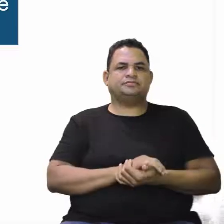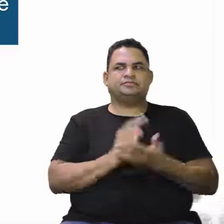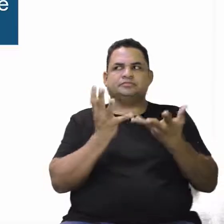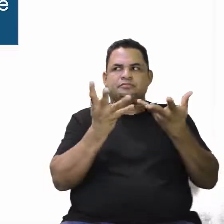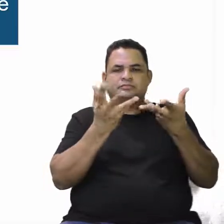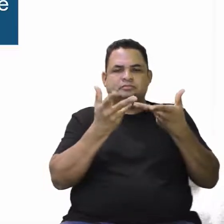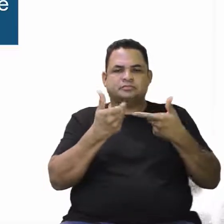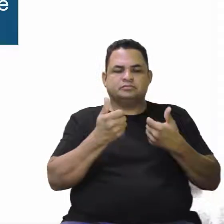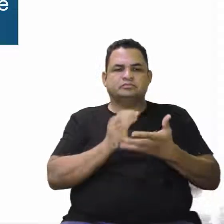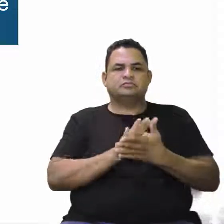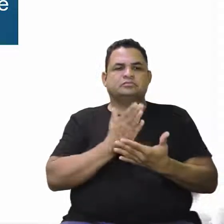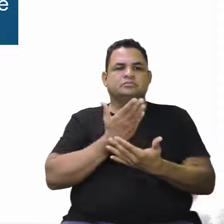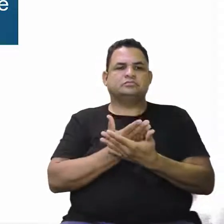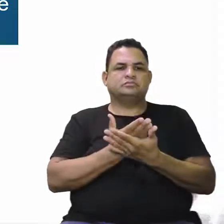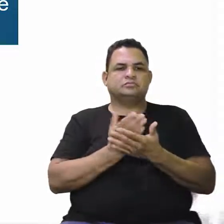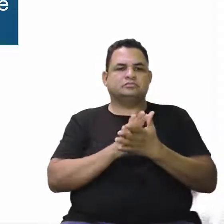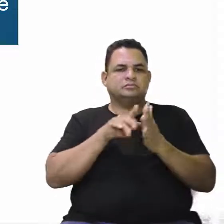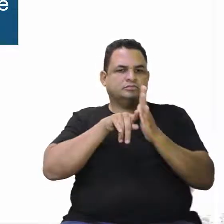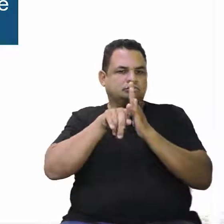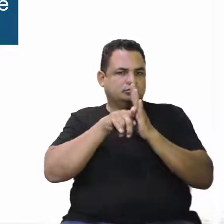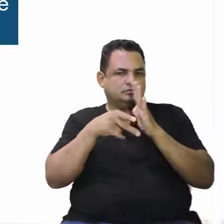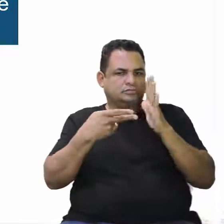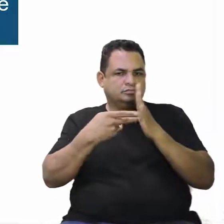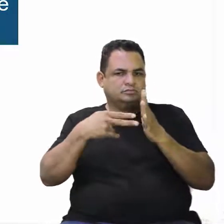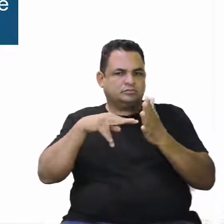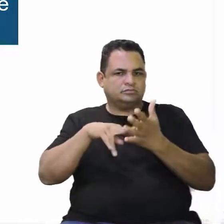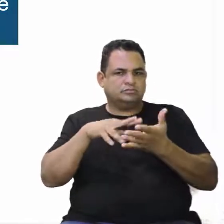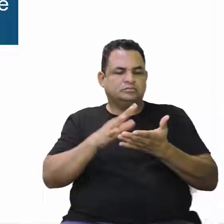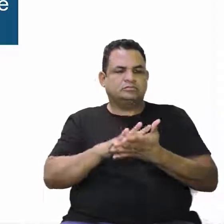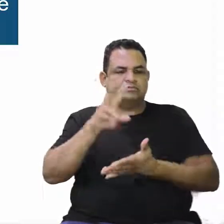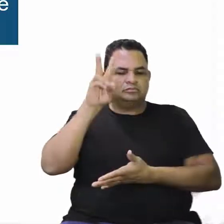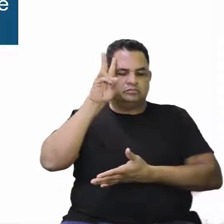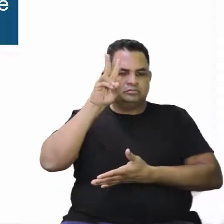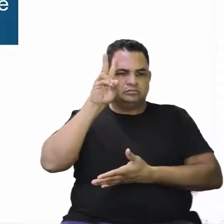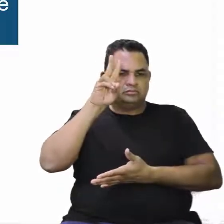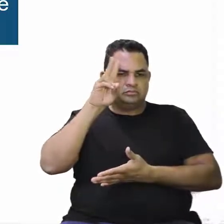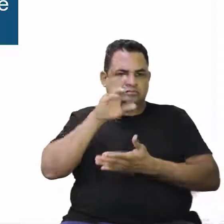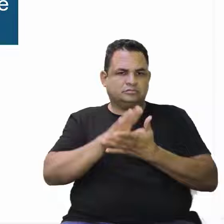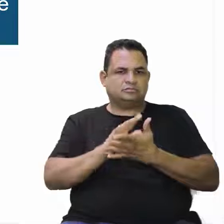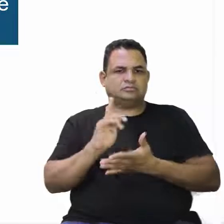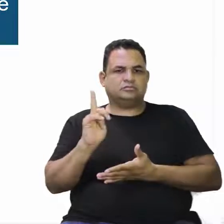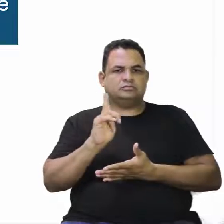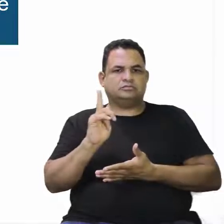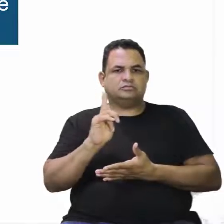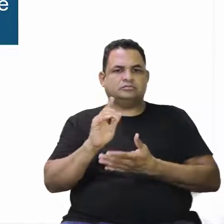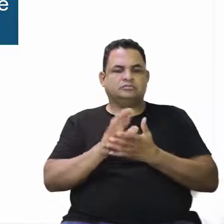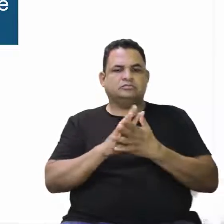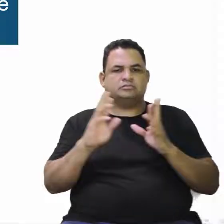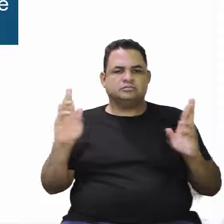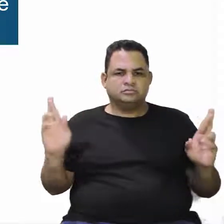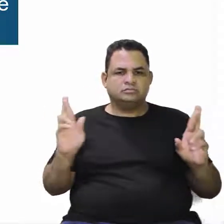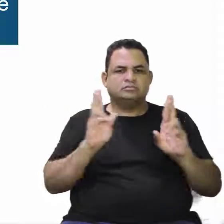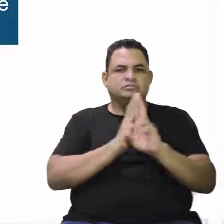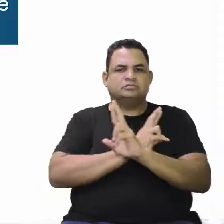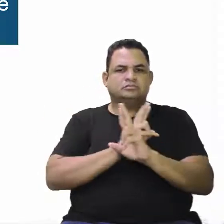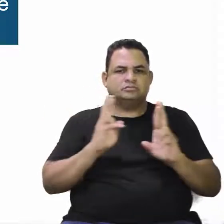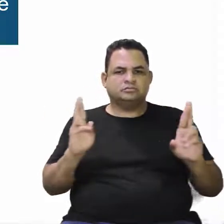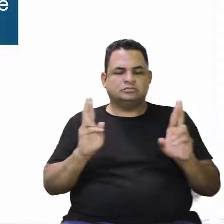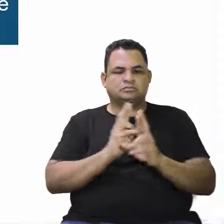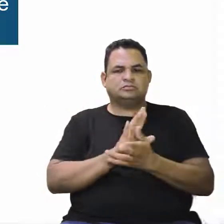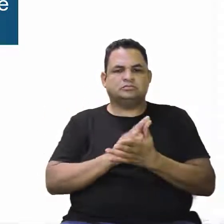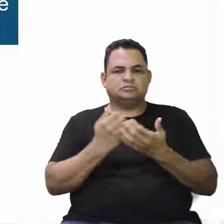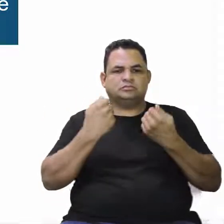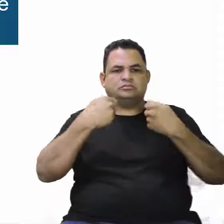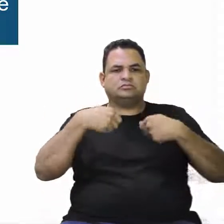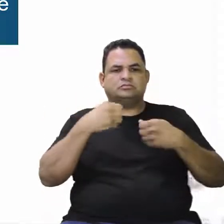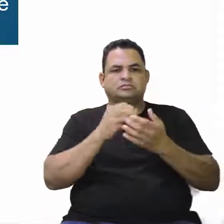Habilidade da aula: analisar os significados históricos, geográficos das